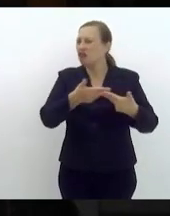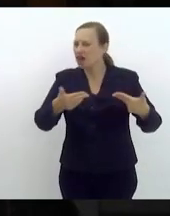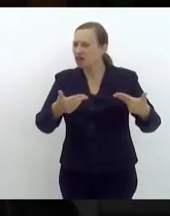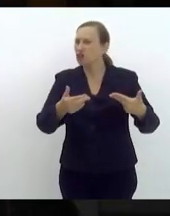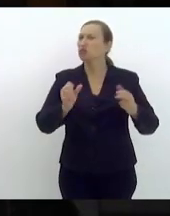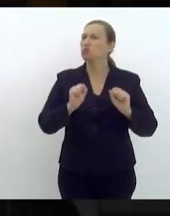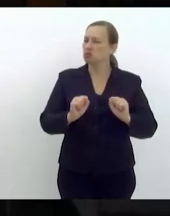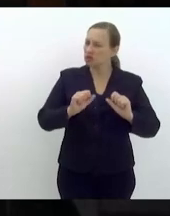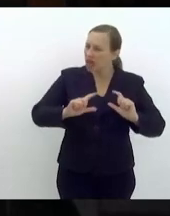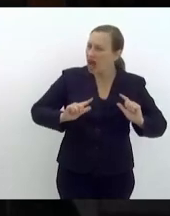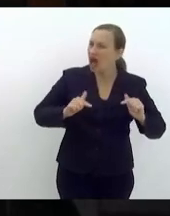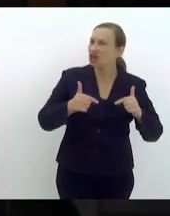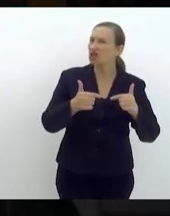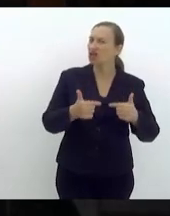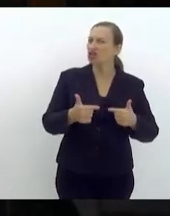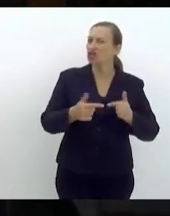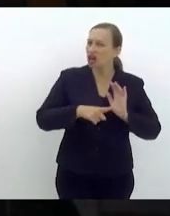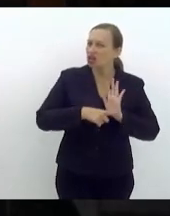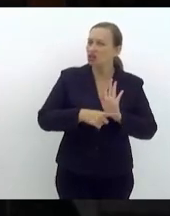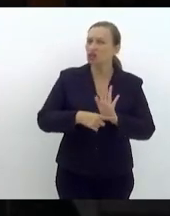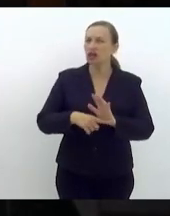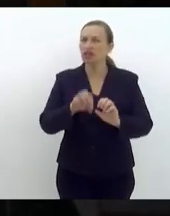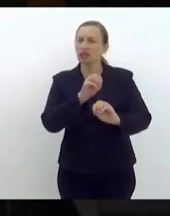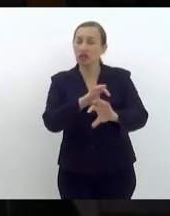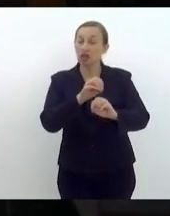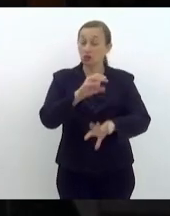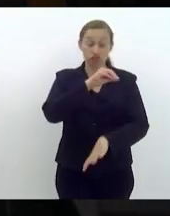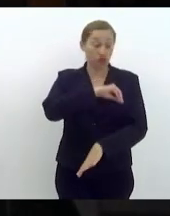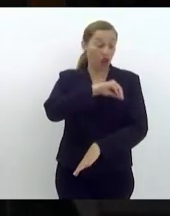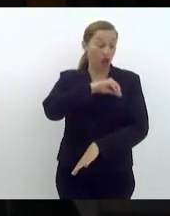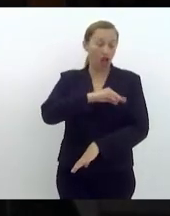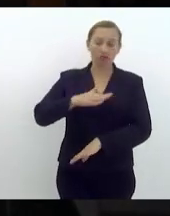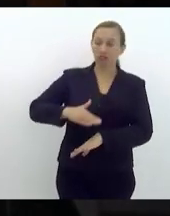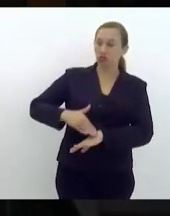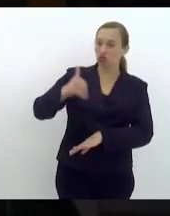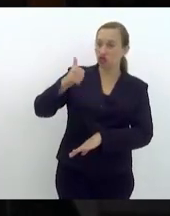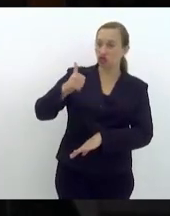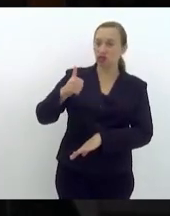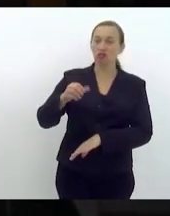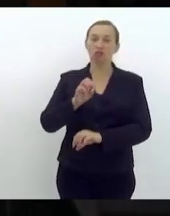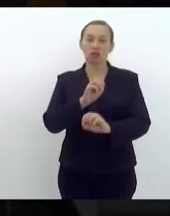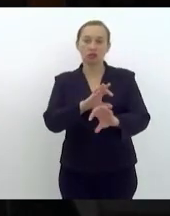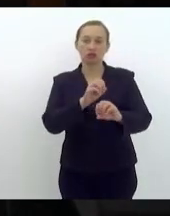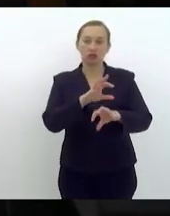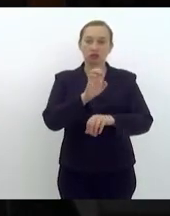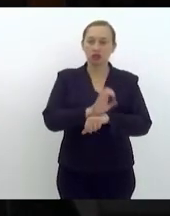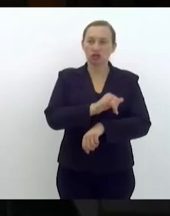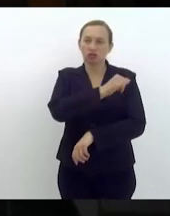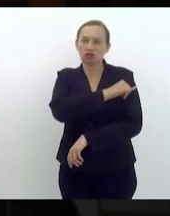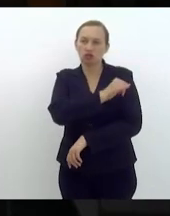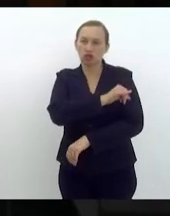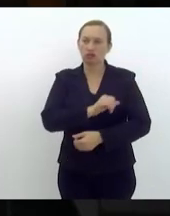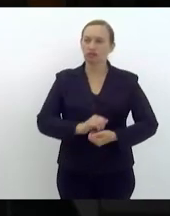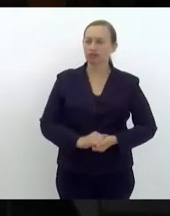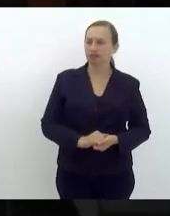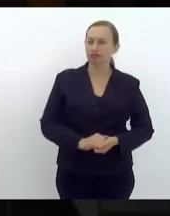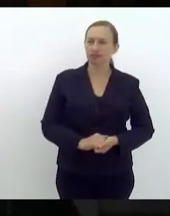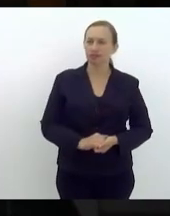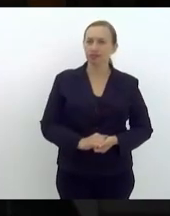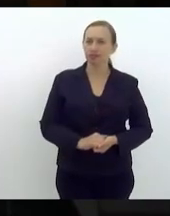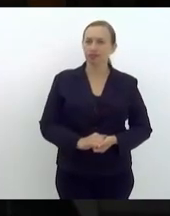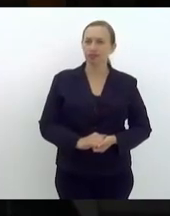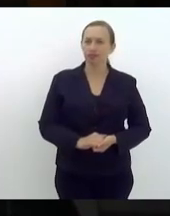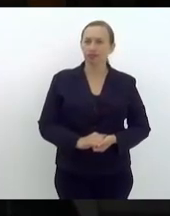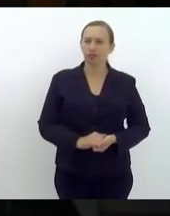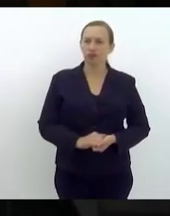educação daria por exemplo para a gente ter um salário Digno para educação do estado do Rio de Janeiro seria